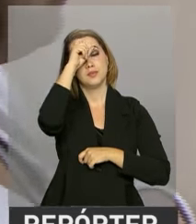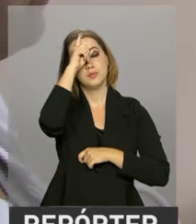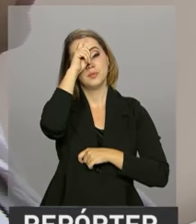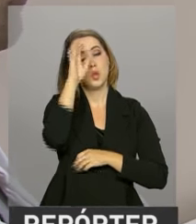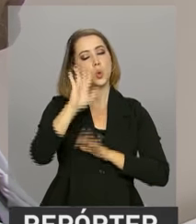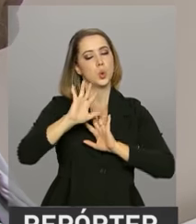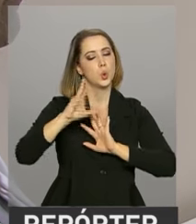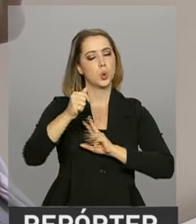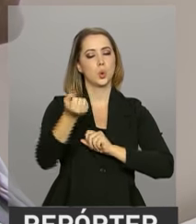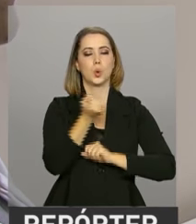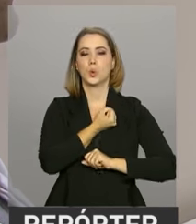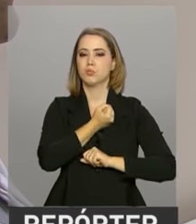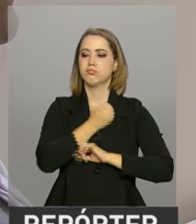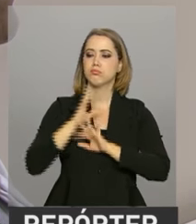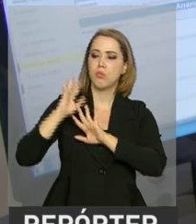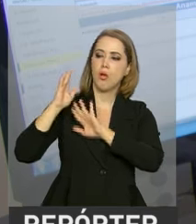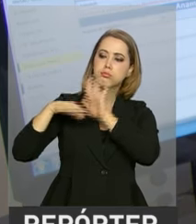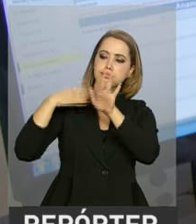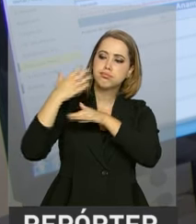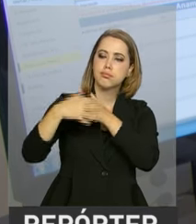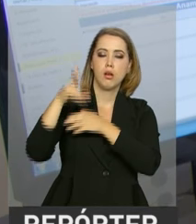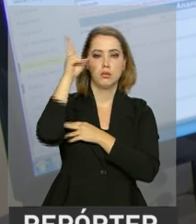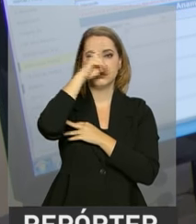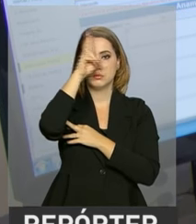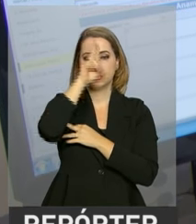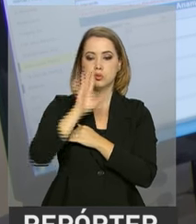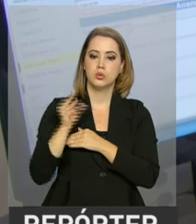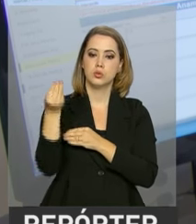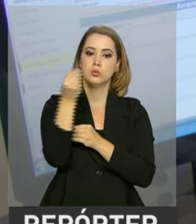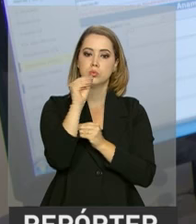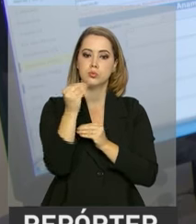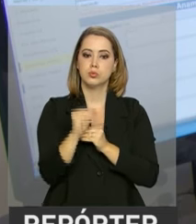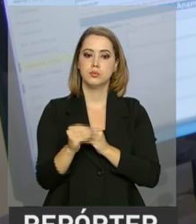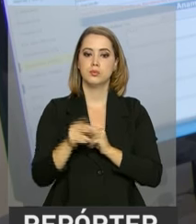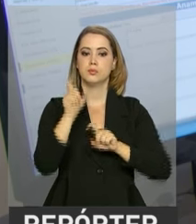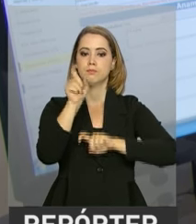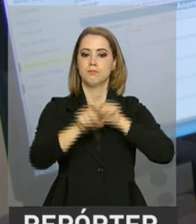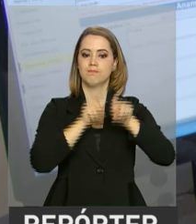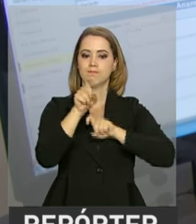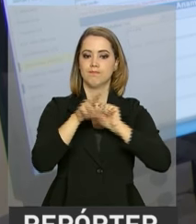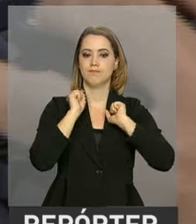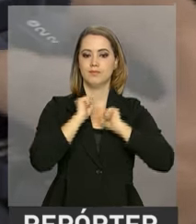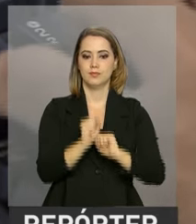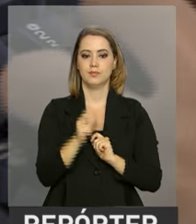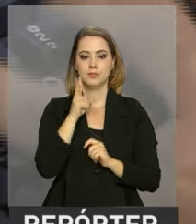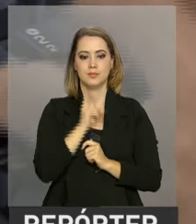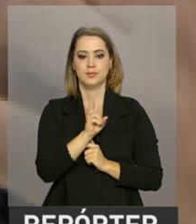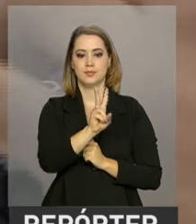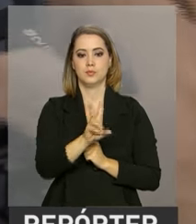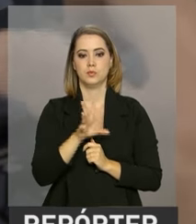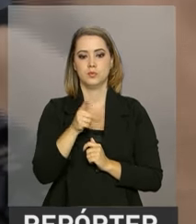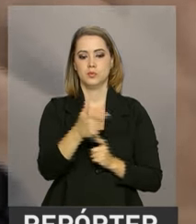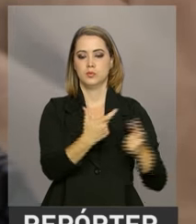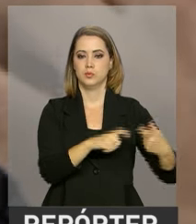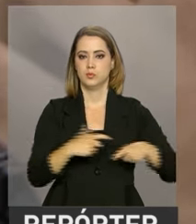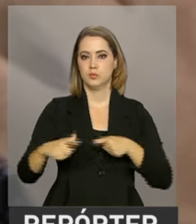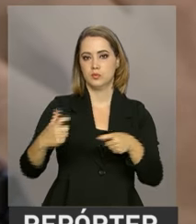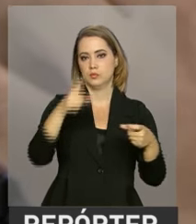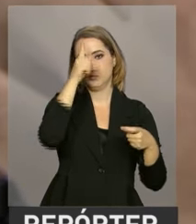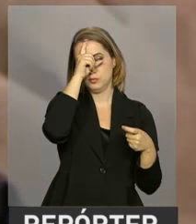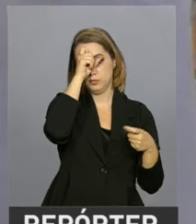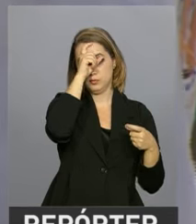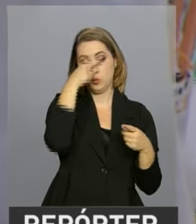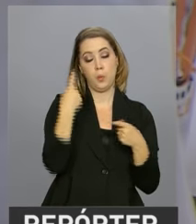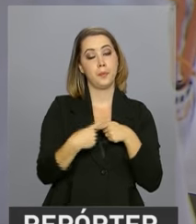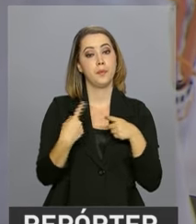a evolução da pequena são registrados pelo médico no computador e podem ser consultados em outras unidades de saúde